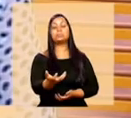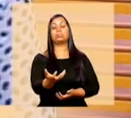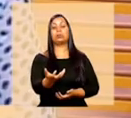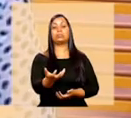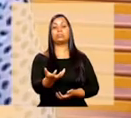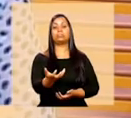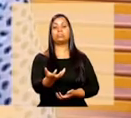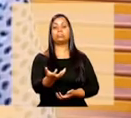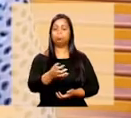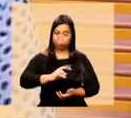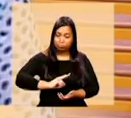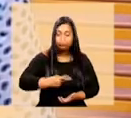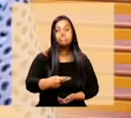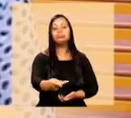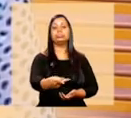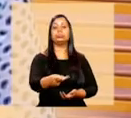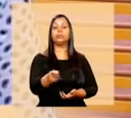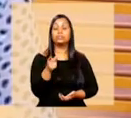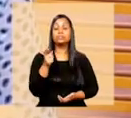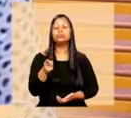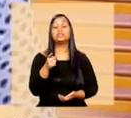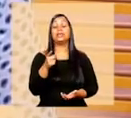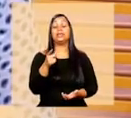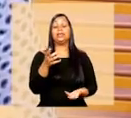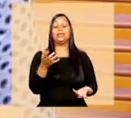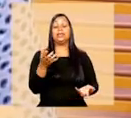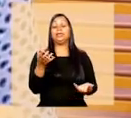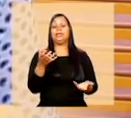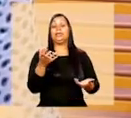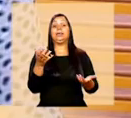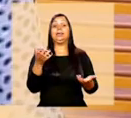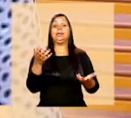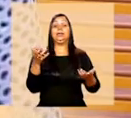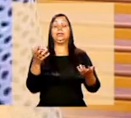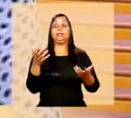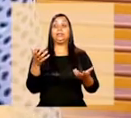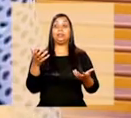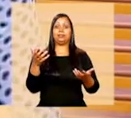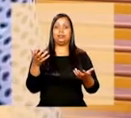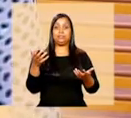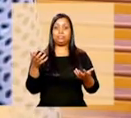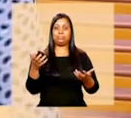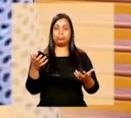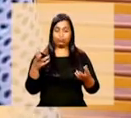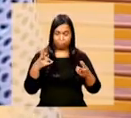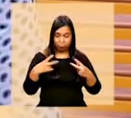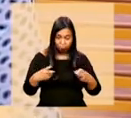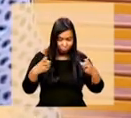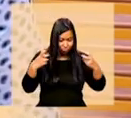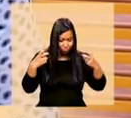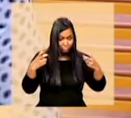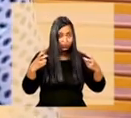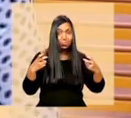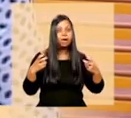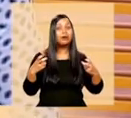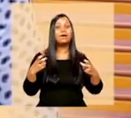órgão. E quando você se depara ali naquela situação,